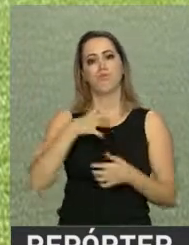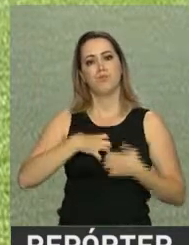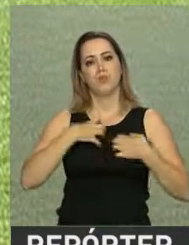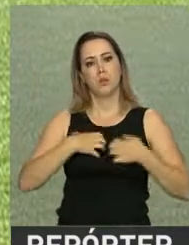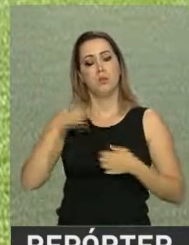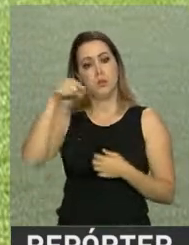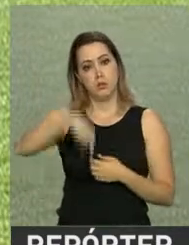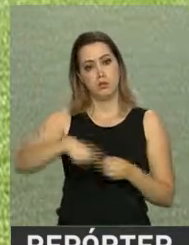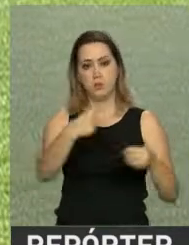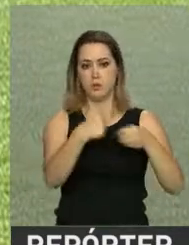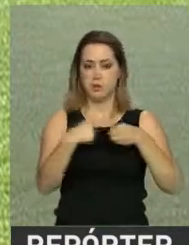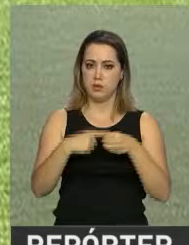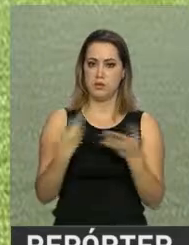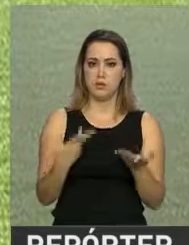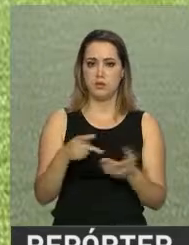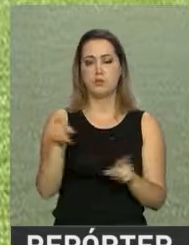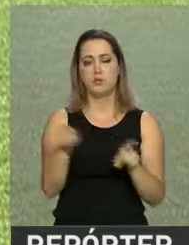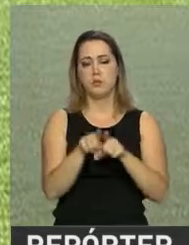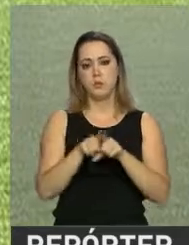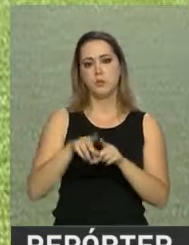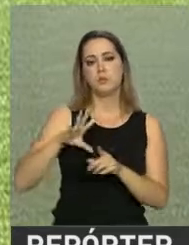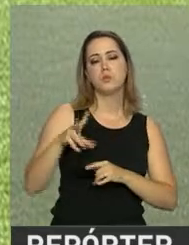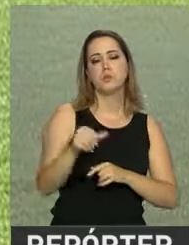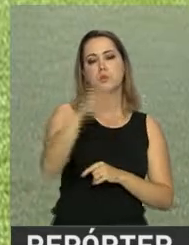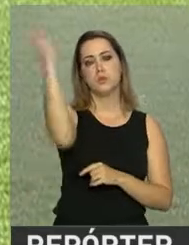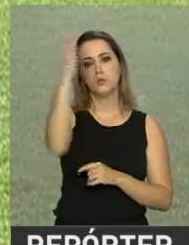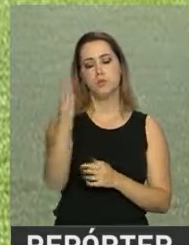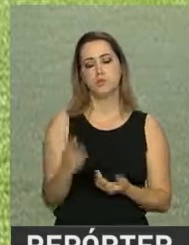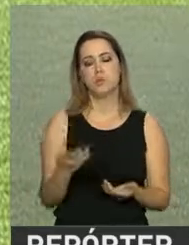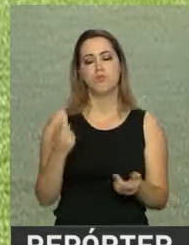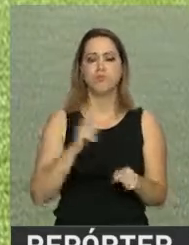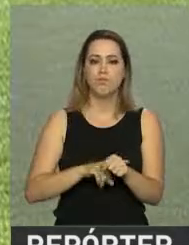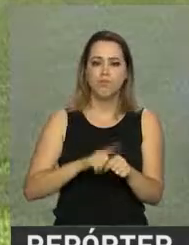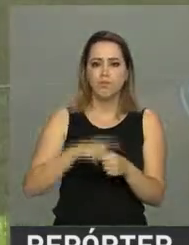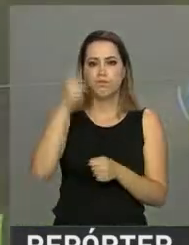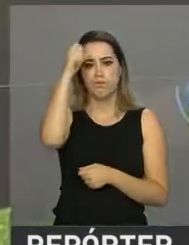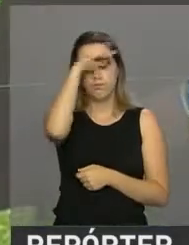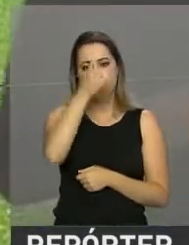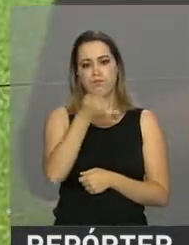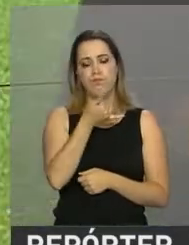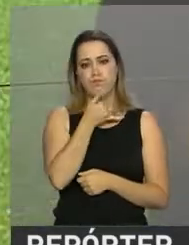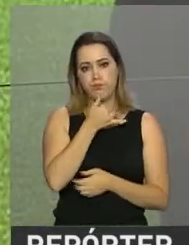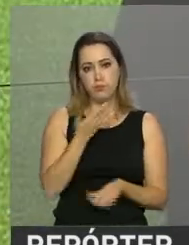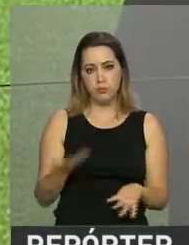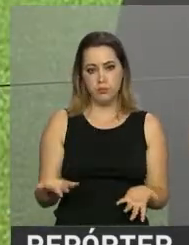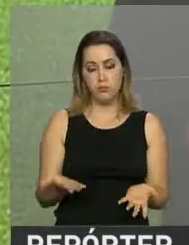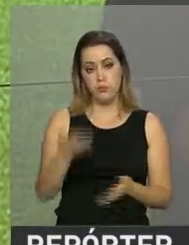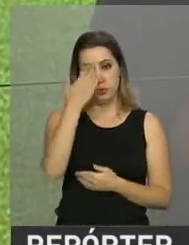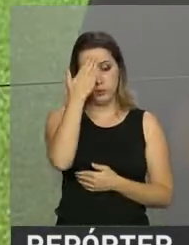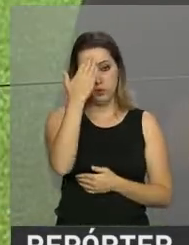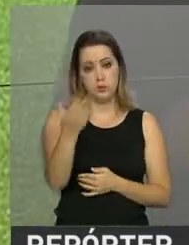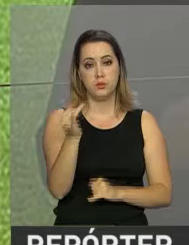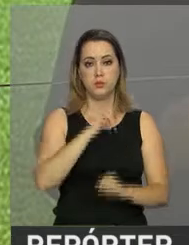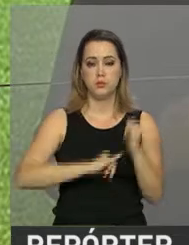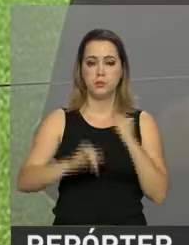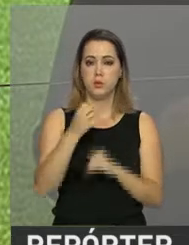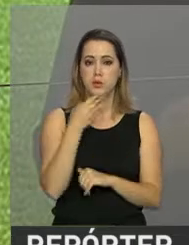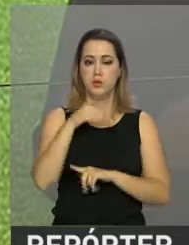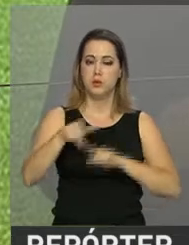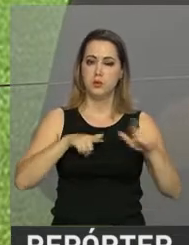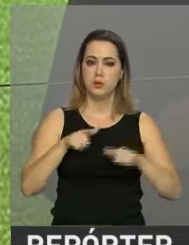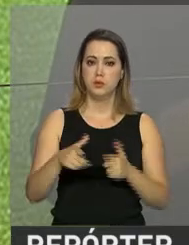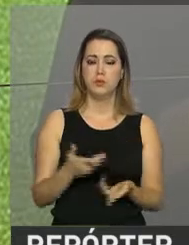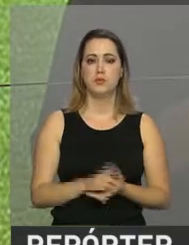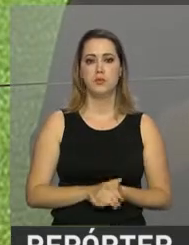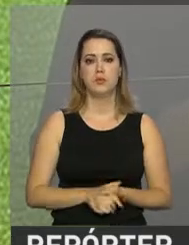também do brasileiro que vive esse momento nada feliz. José Luiz. Obrigado pelas suas informações, Luana. Bom trabalho